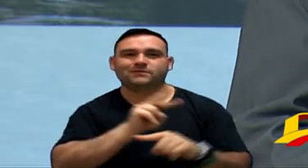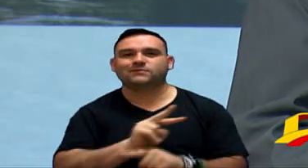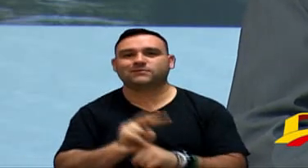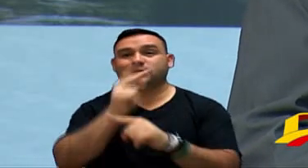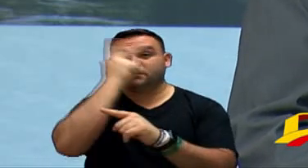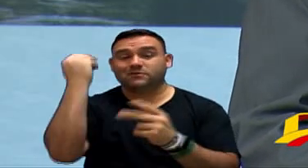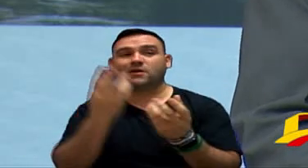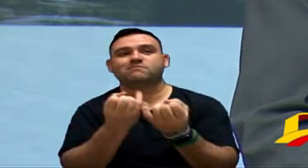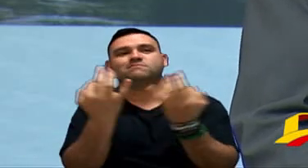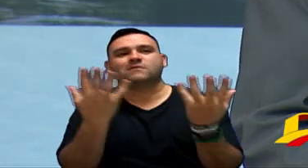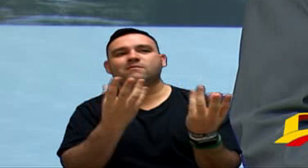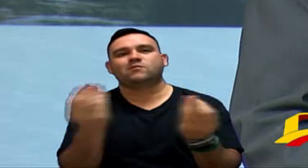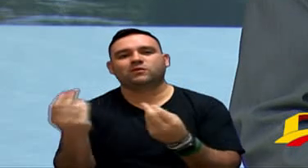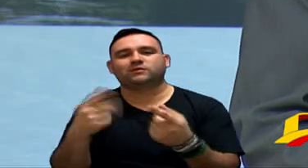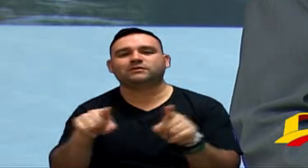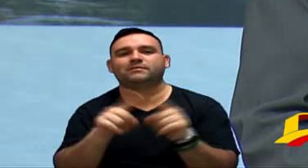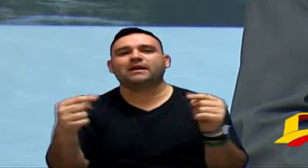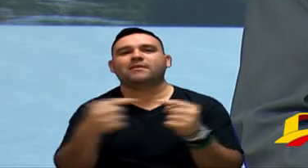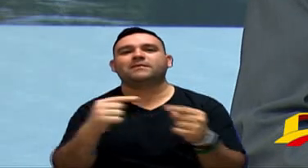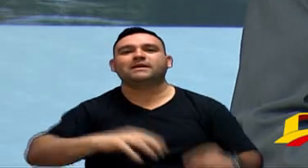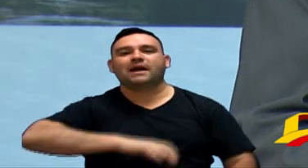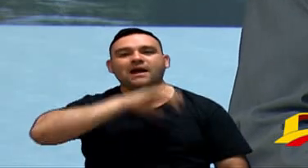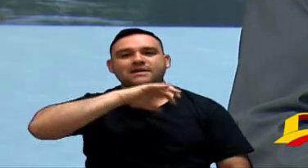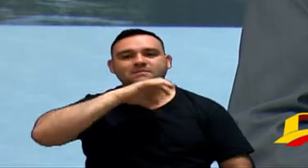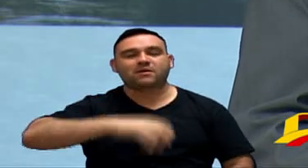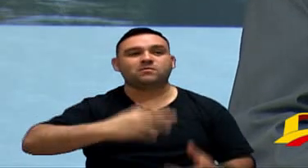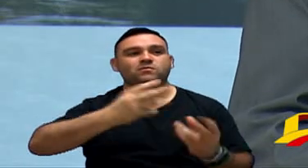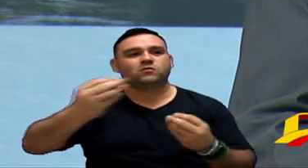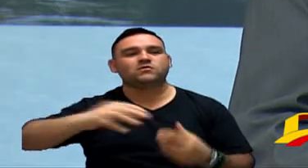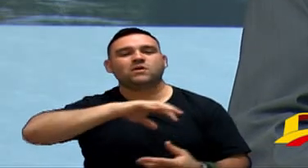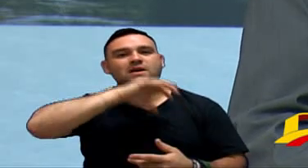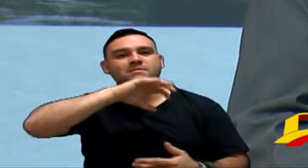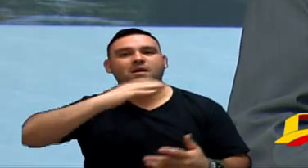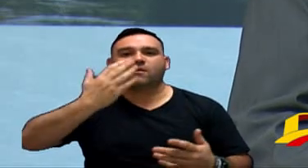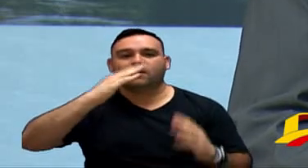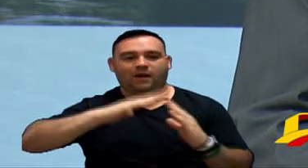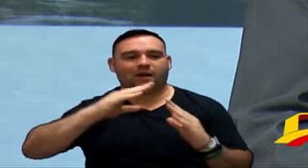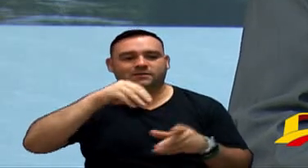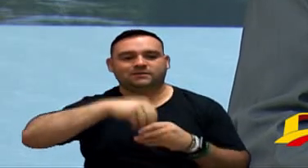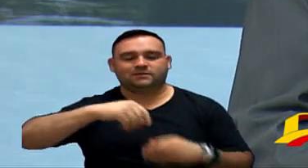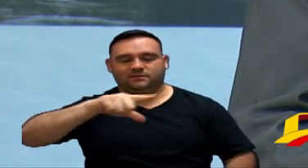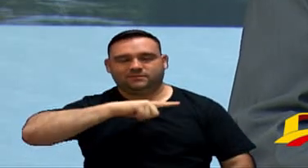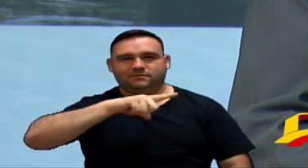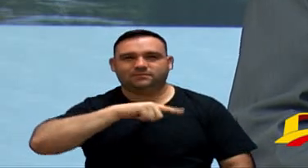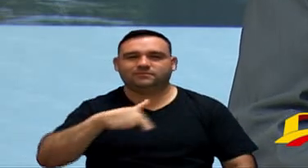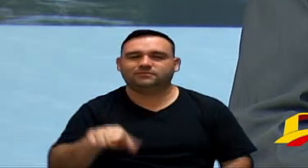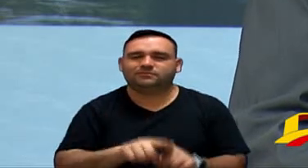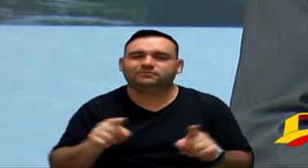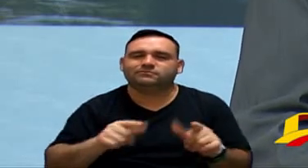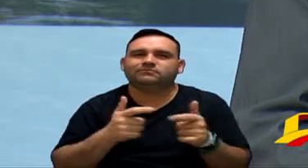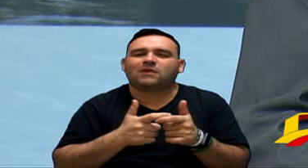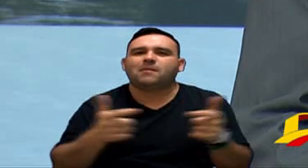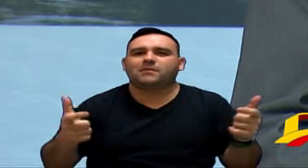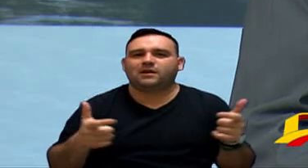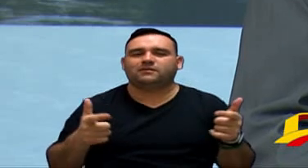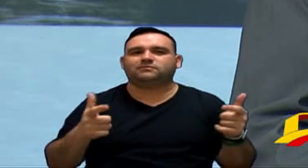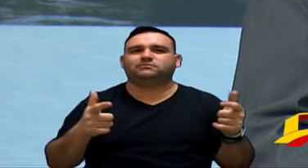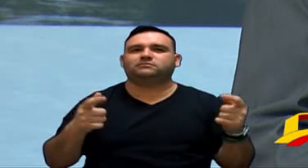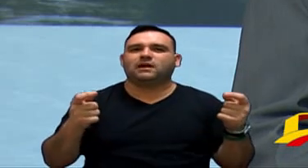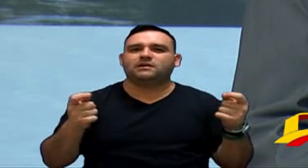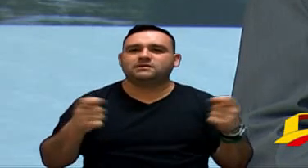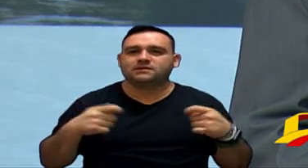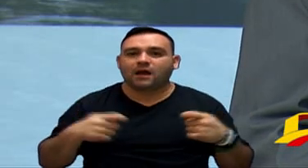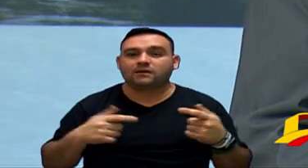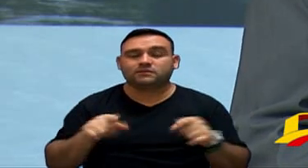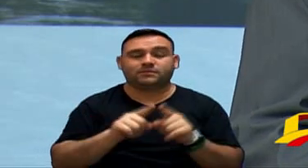outras pessoas ligadas à questão dos animais principalmente os animais domésticos amplia essa possibilidade